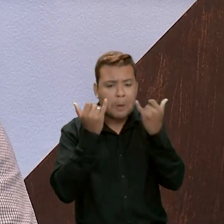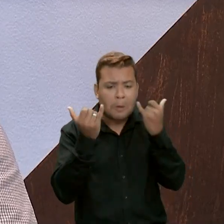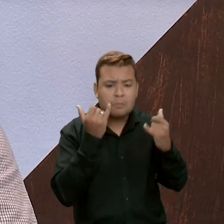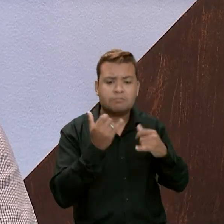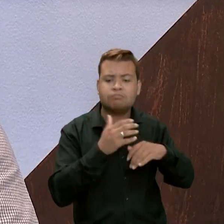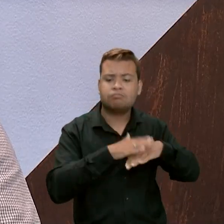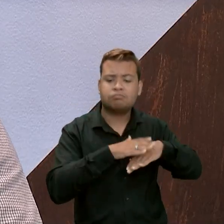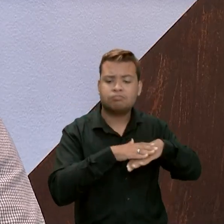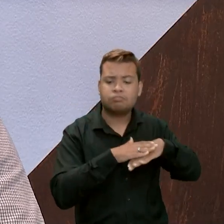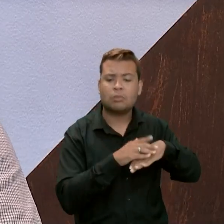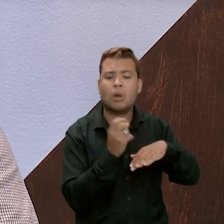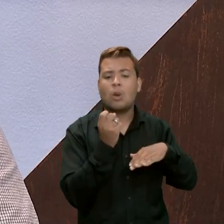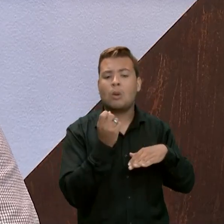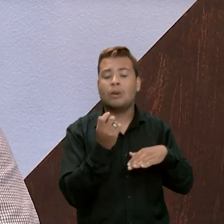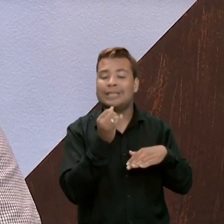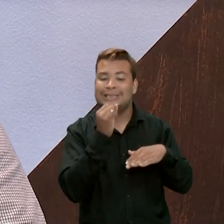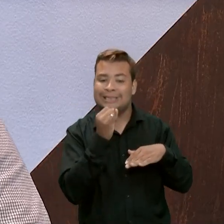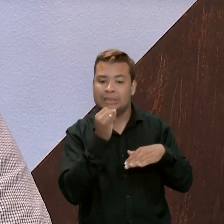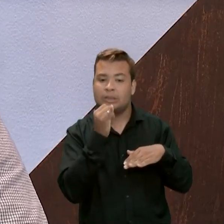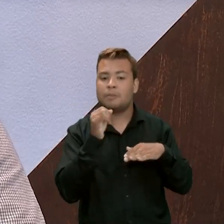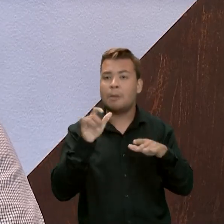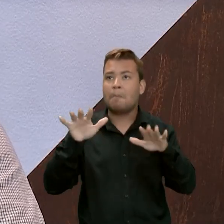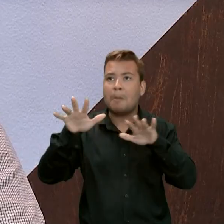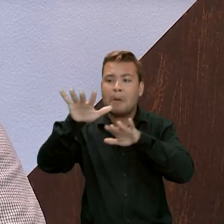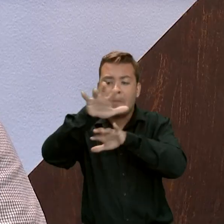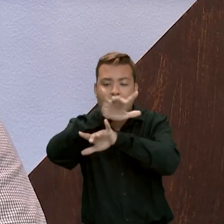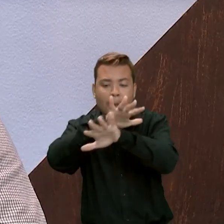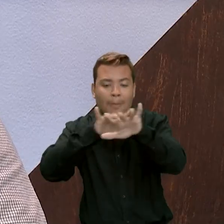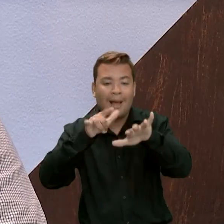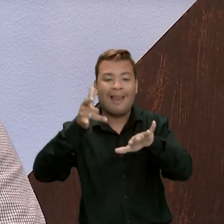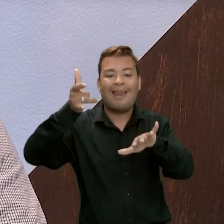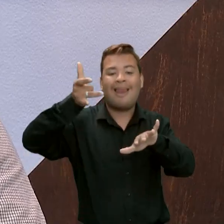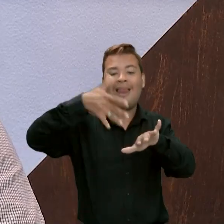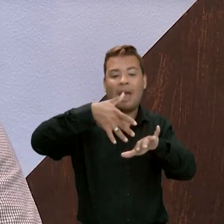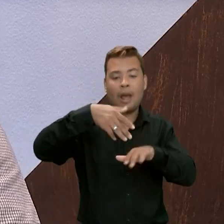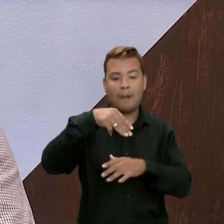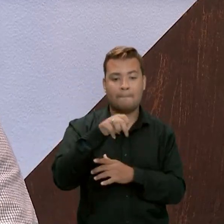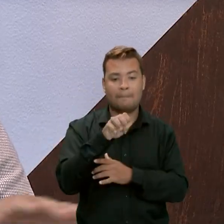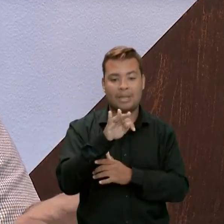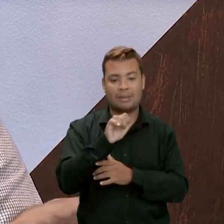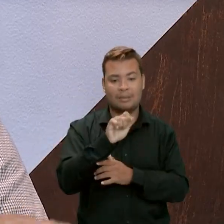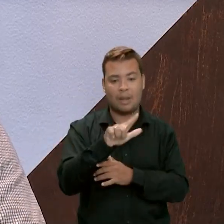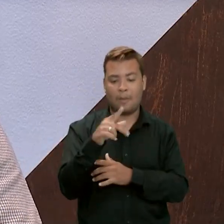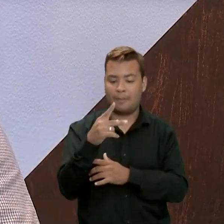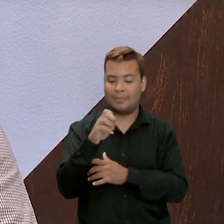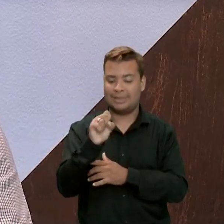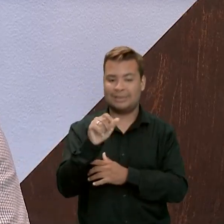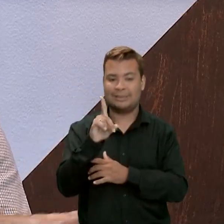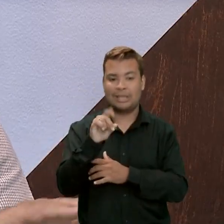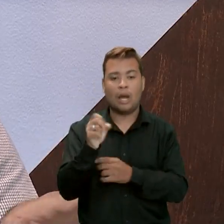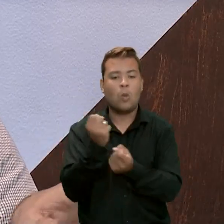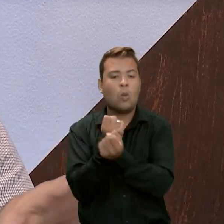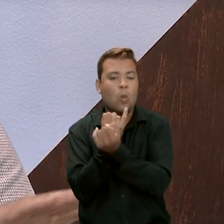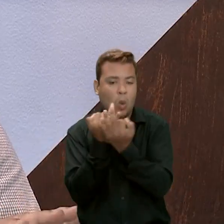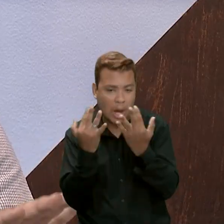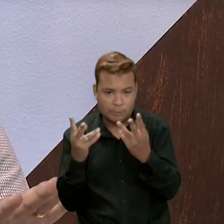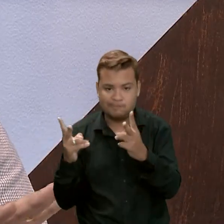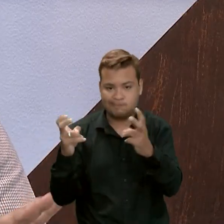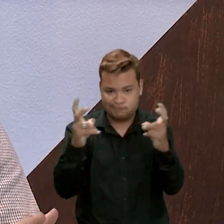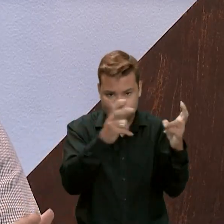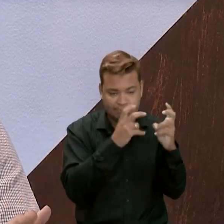questão da quantidade de metais pesados, que é uma preocupação. Então, a partir do momento que a gente consegue